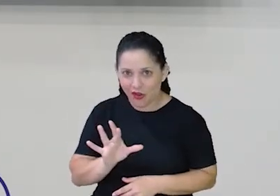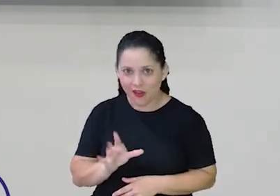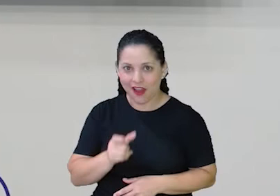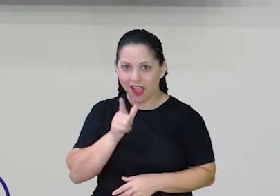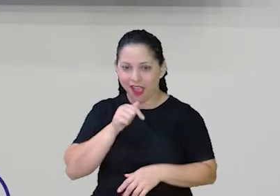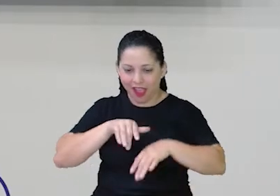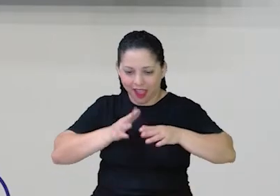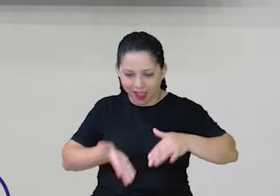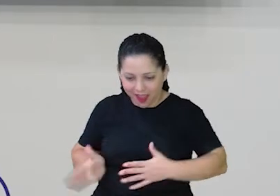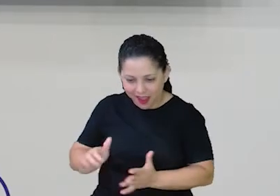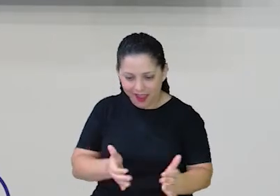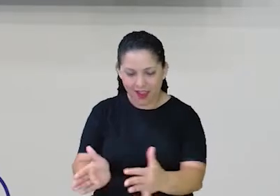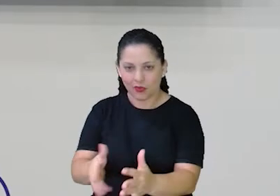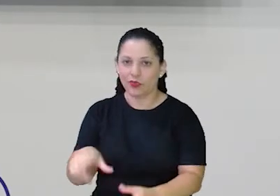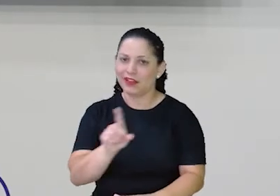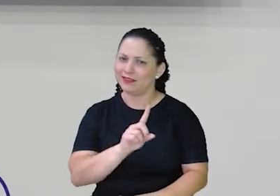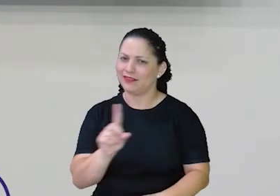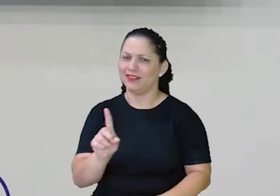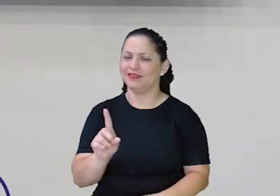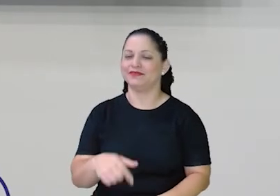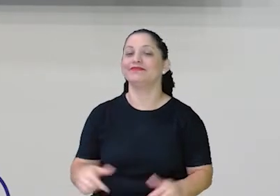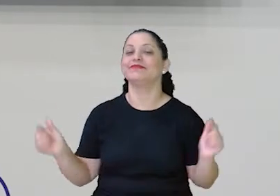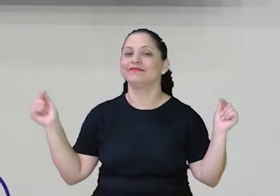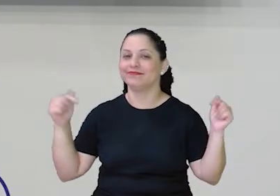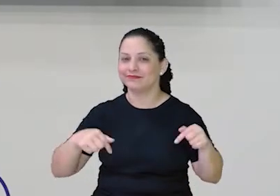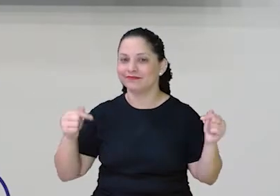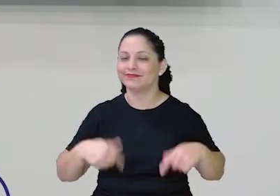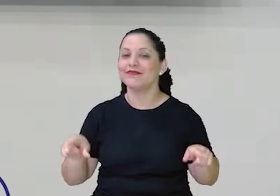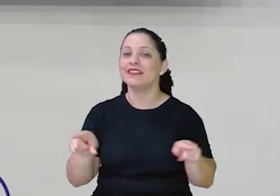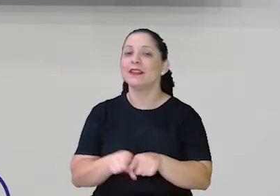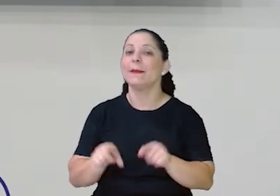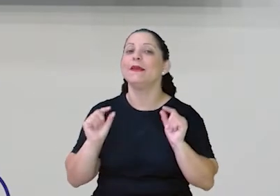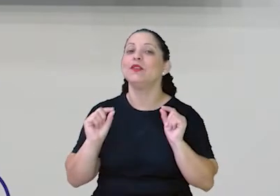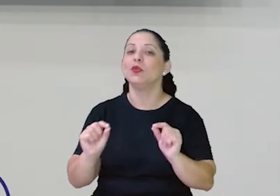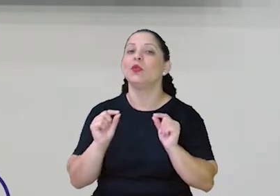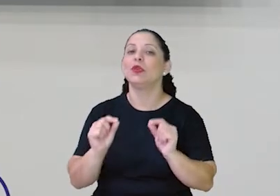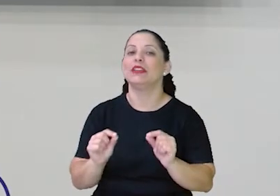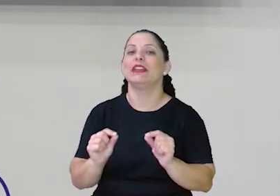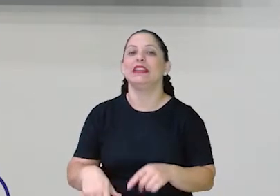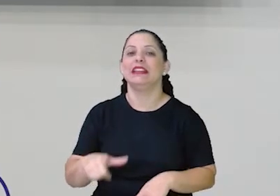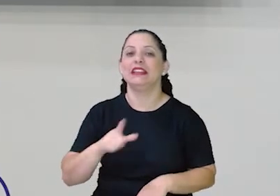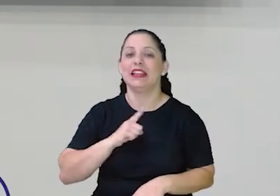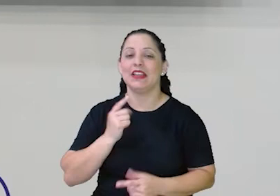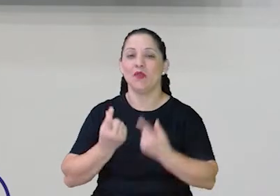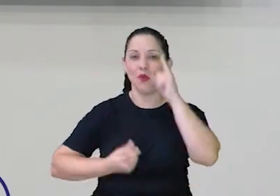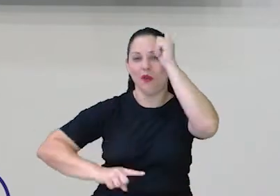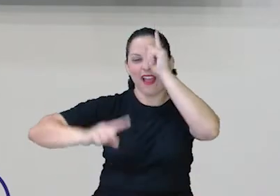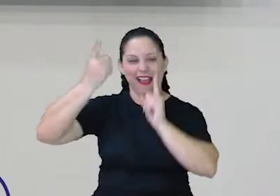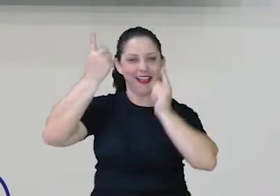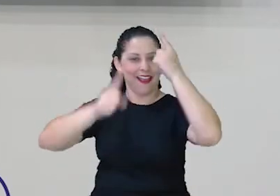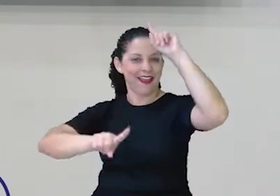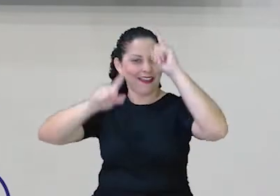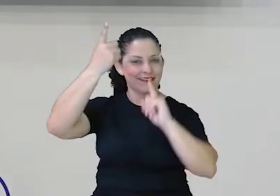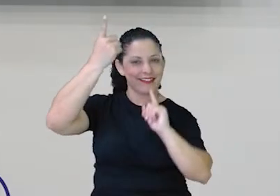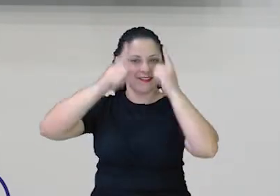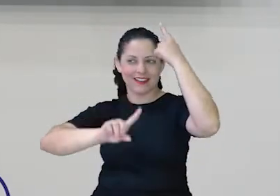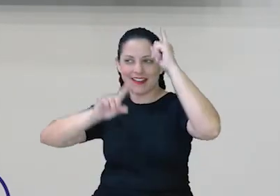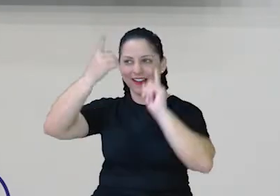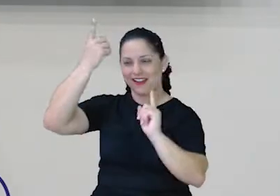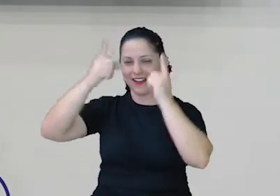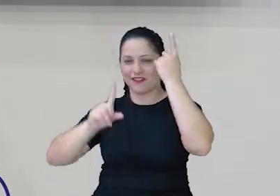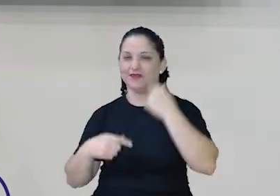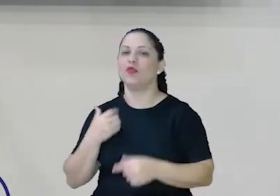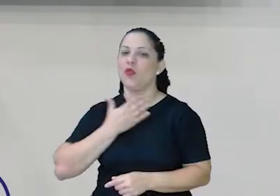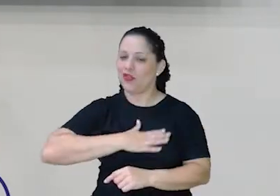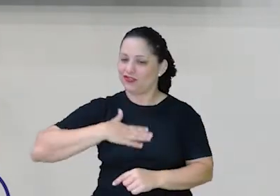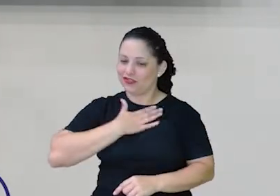por água, não, tá? Além da gente ter herdado também de Veneza, sabe o quê? O carnaval, ó. Tá ali, ó. Todo mundo